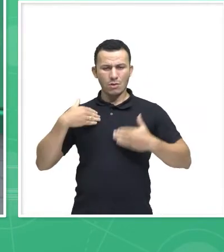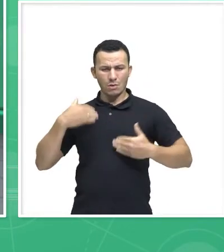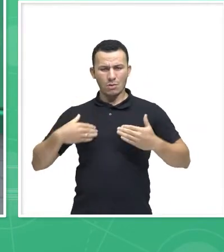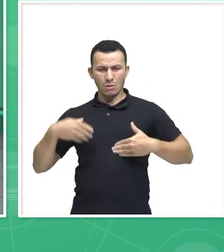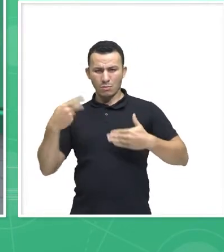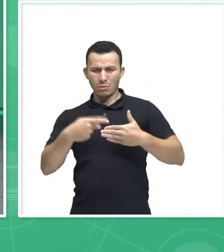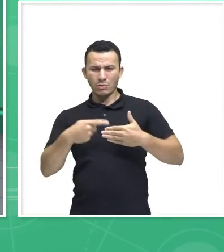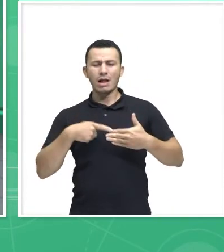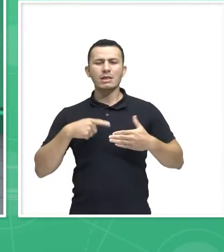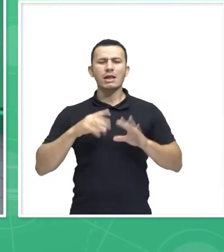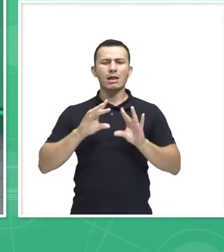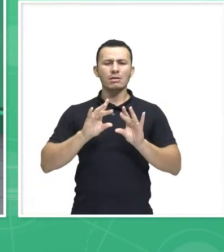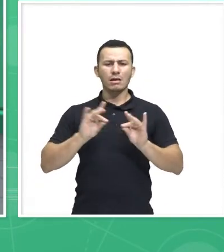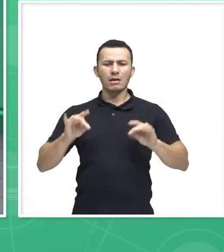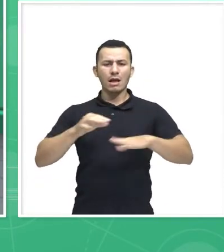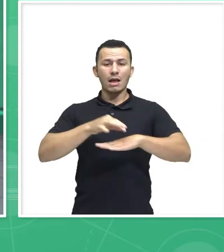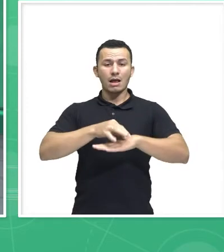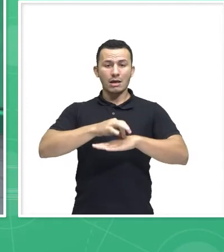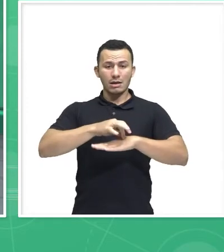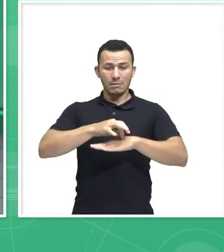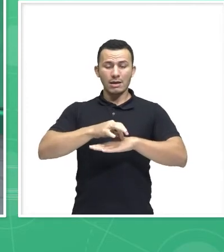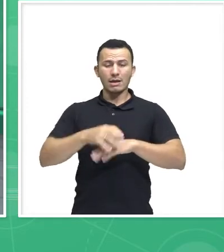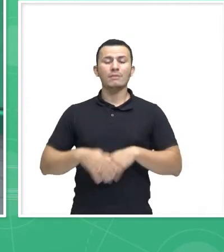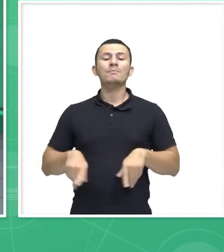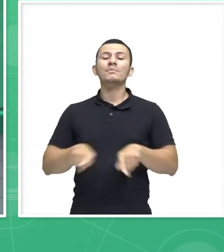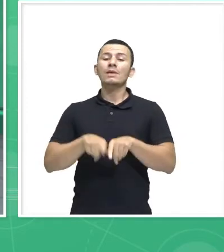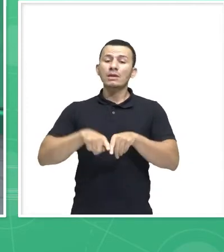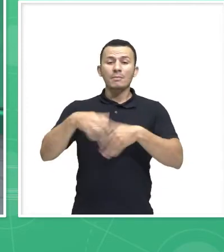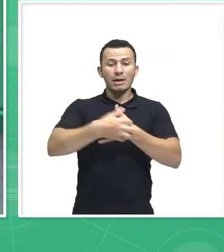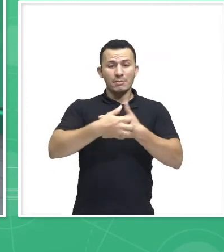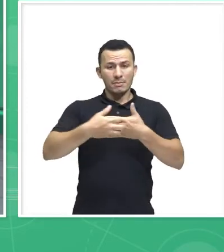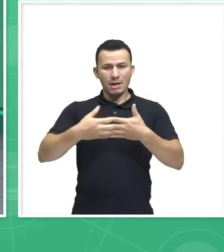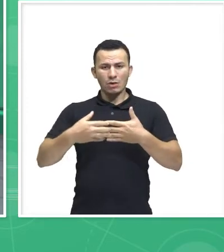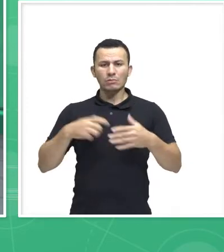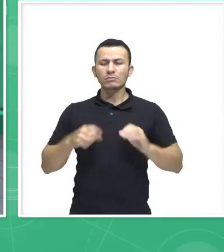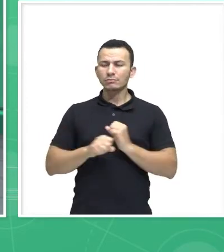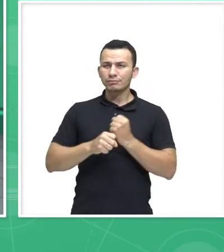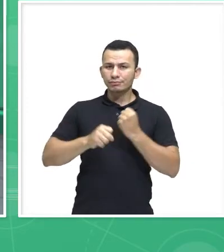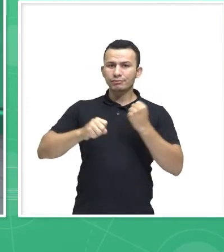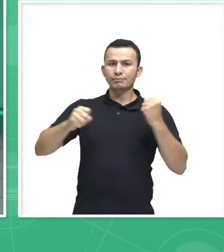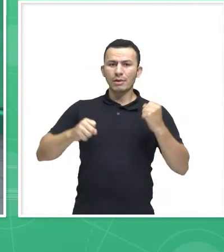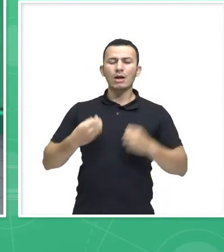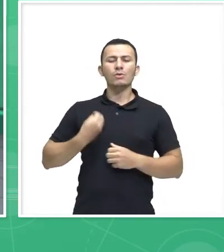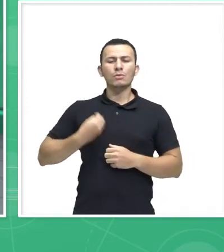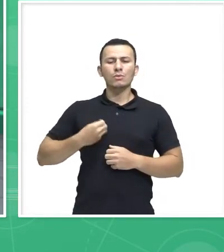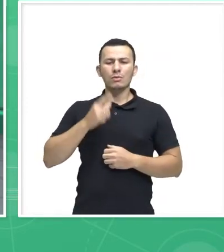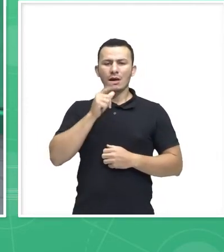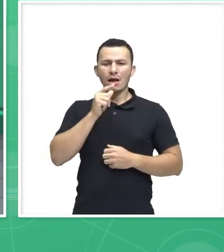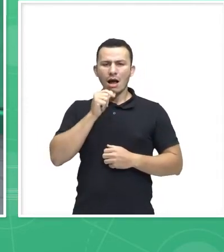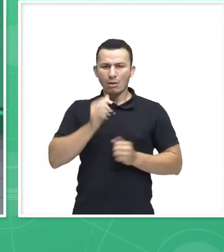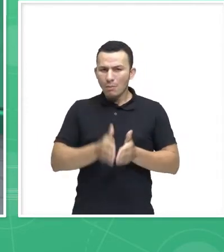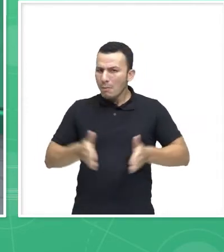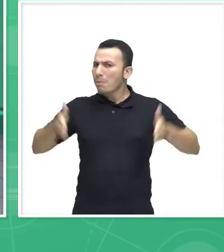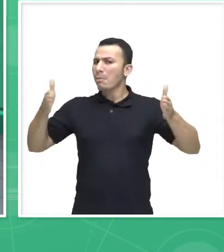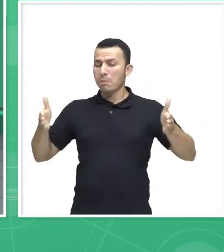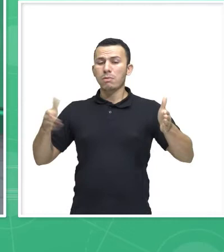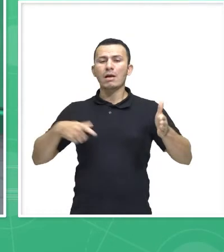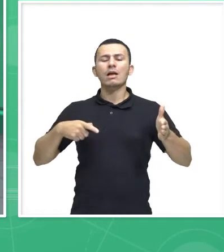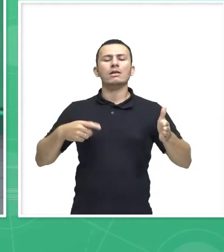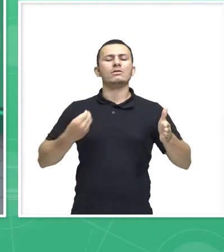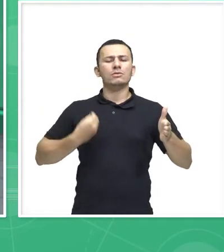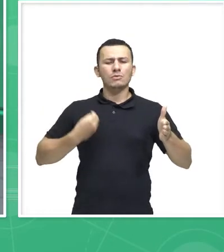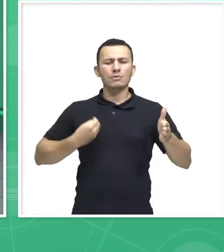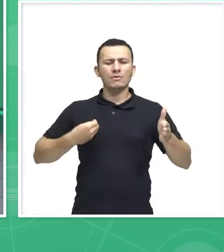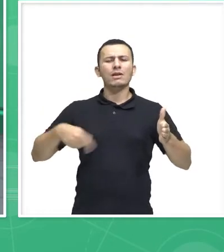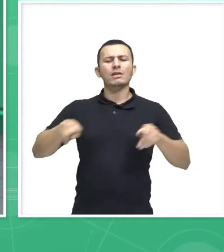espécie de um couro aqui nós já temos o pirarucu é o pirarucu é um dos maiores peixes ali de água doce né muito apreciado ali na urina